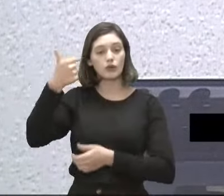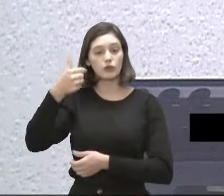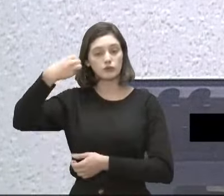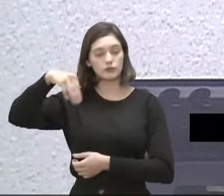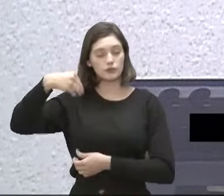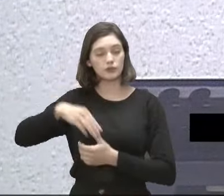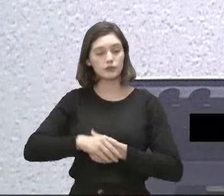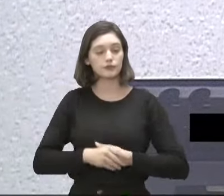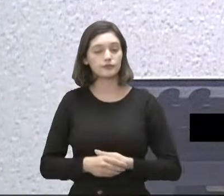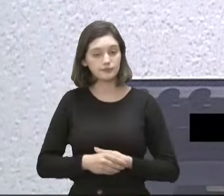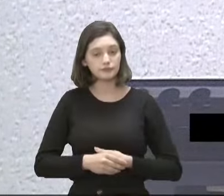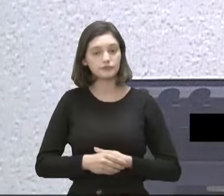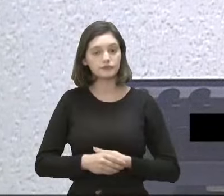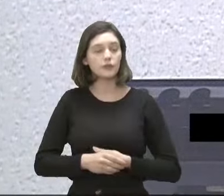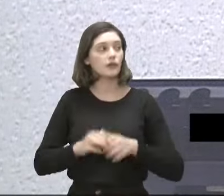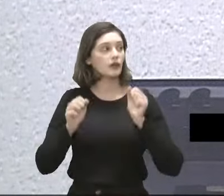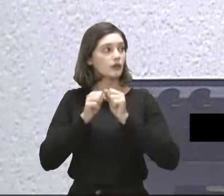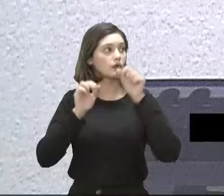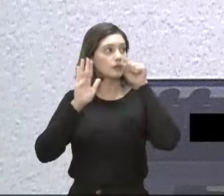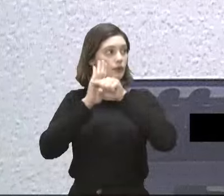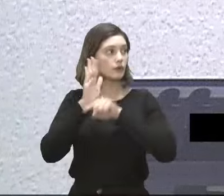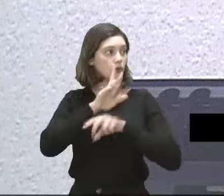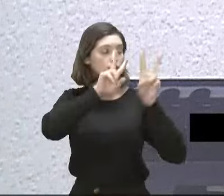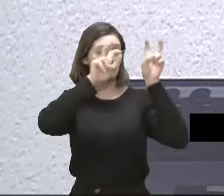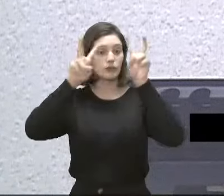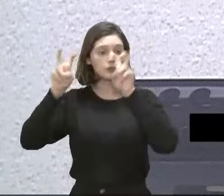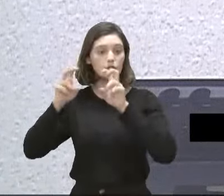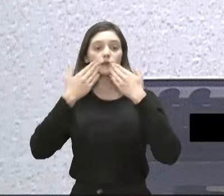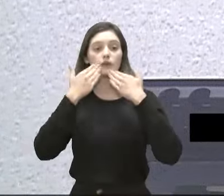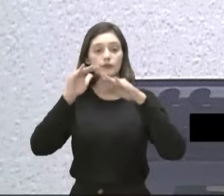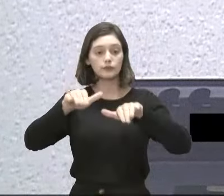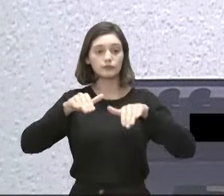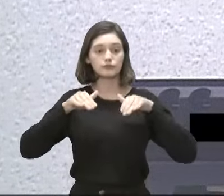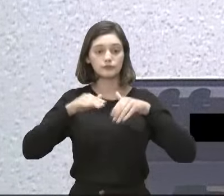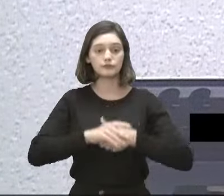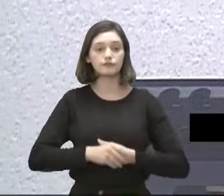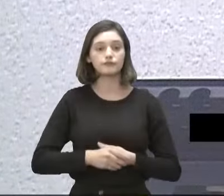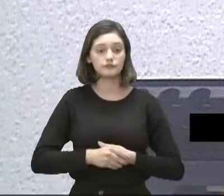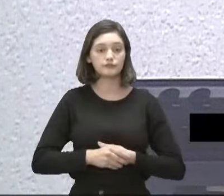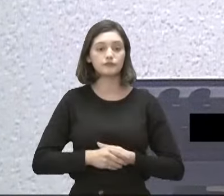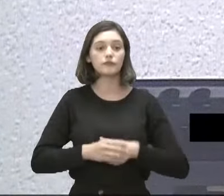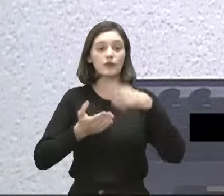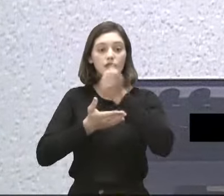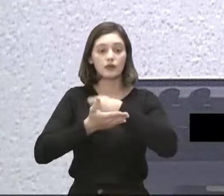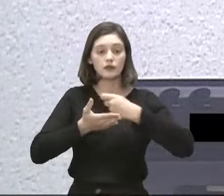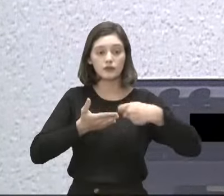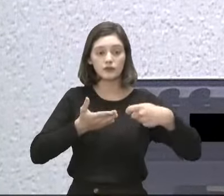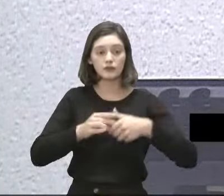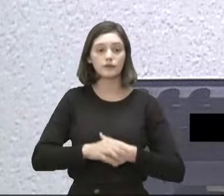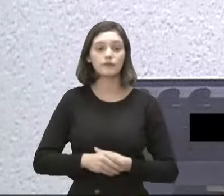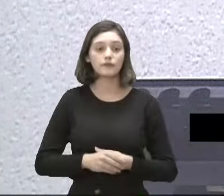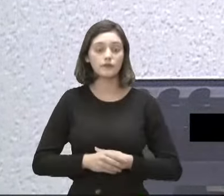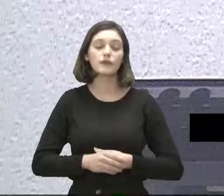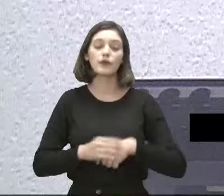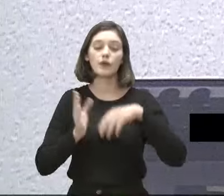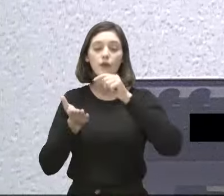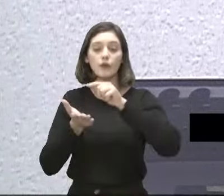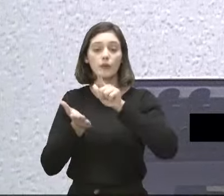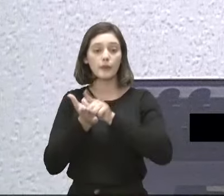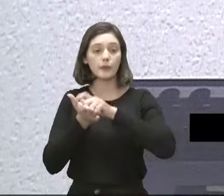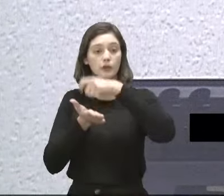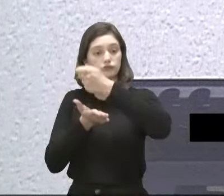2 minutos para fazer as perguntas sobre o tema desta audiência. Basta se inscrever preenchendo o formulário que está